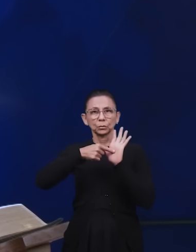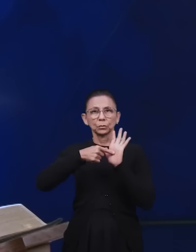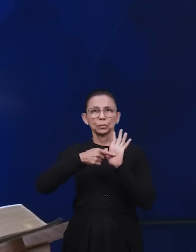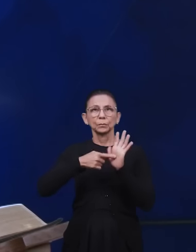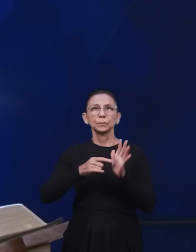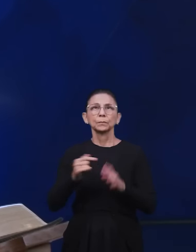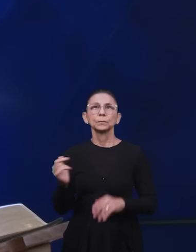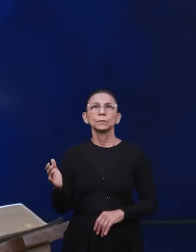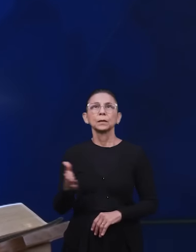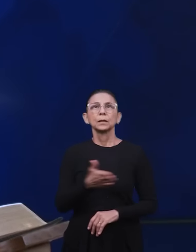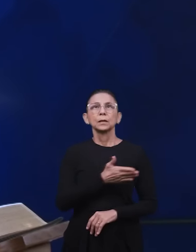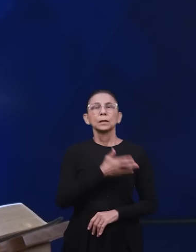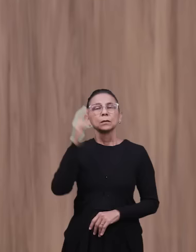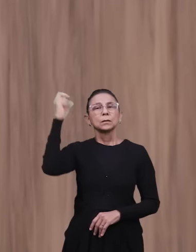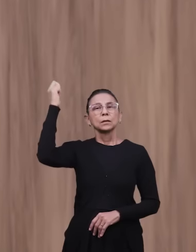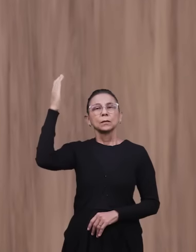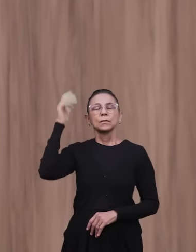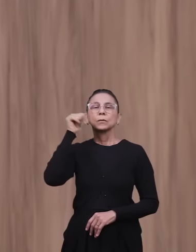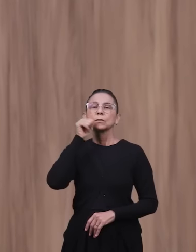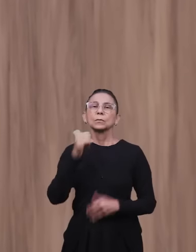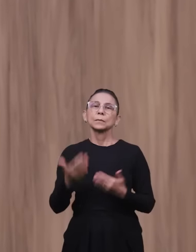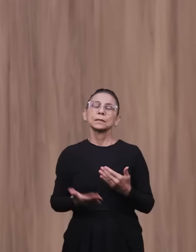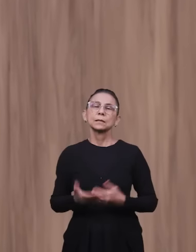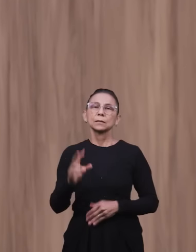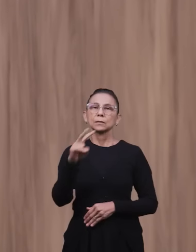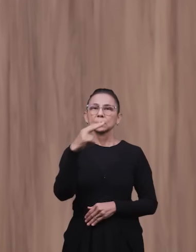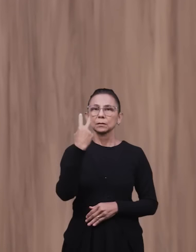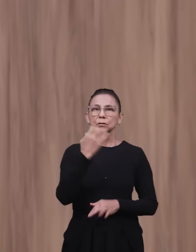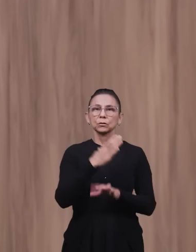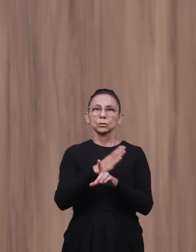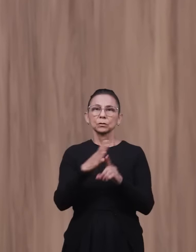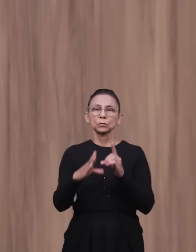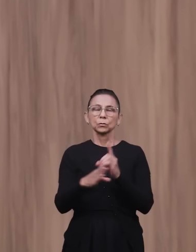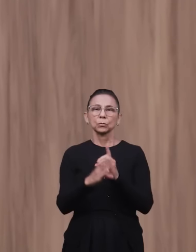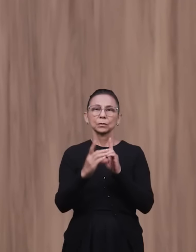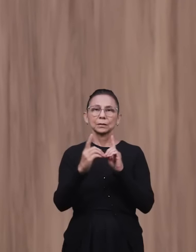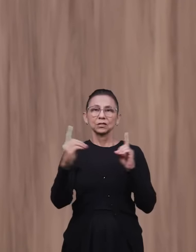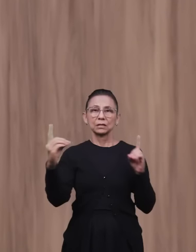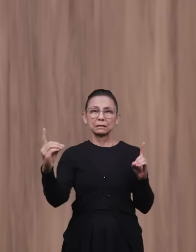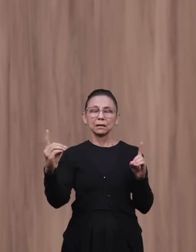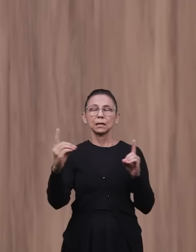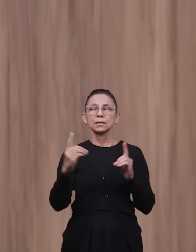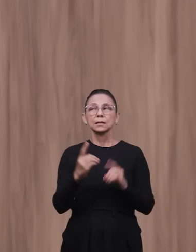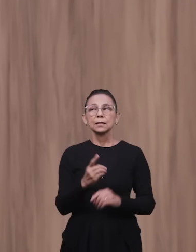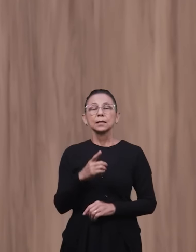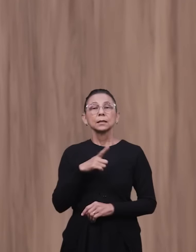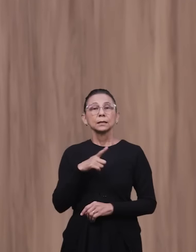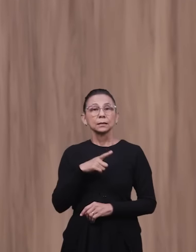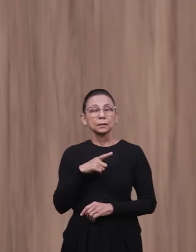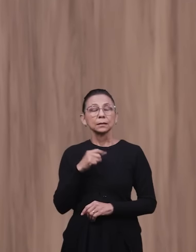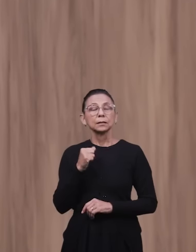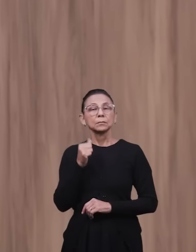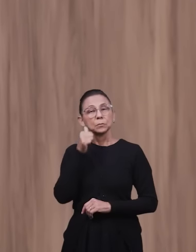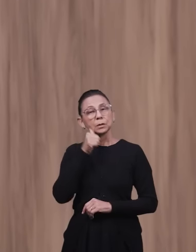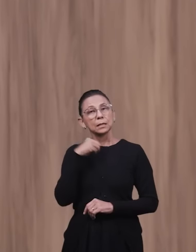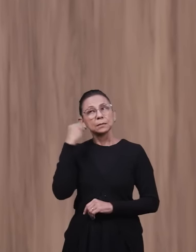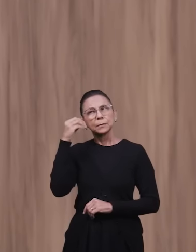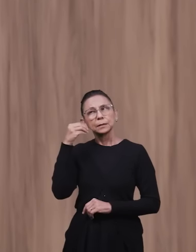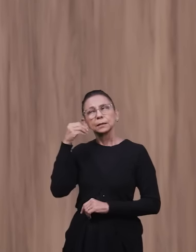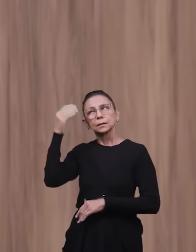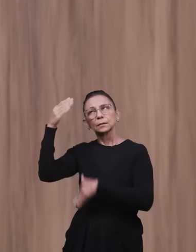Ele concedeu para esta noite. O Senhor revelou uma senhora que tem assistido aos cultos online e tem vivido uma experiência